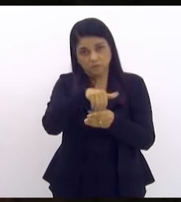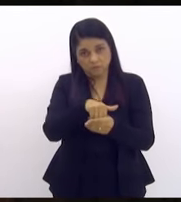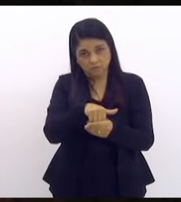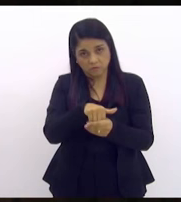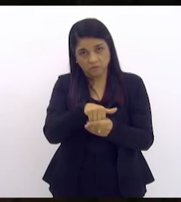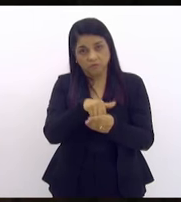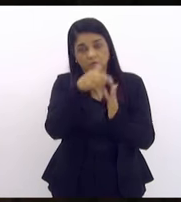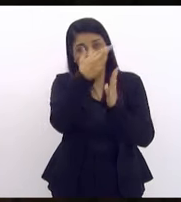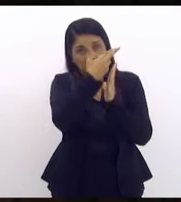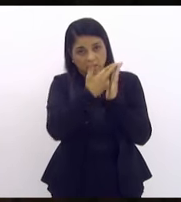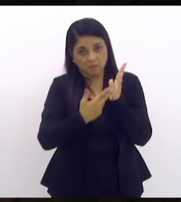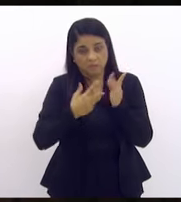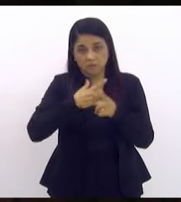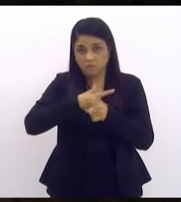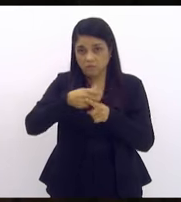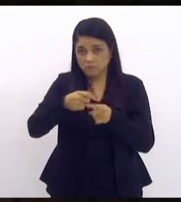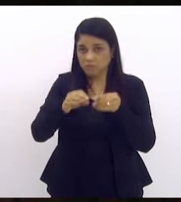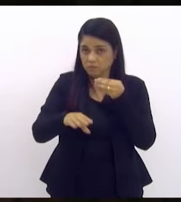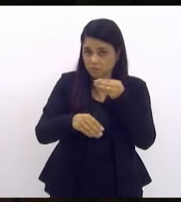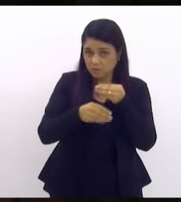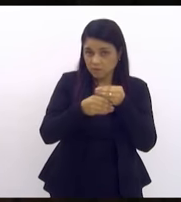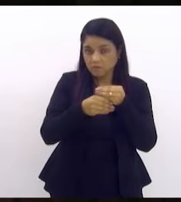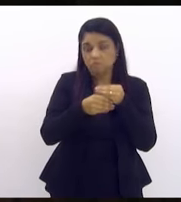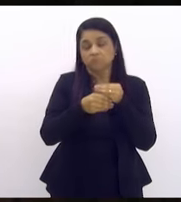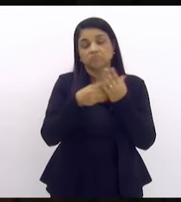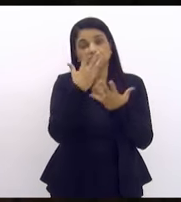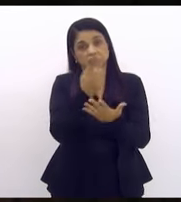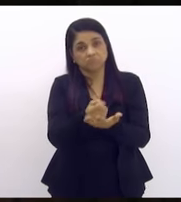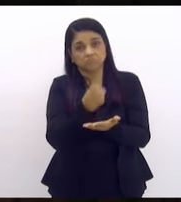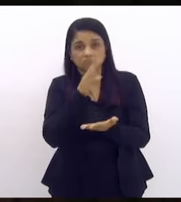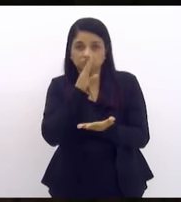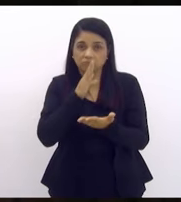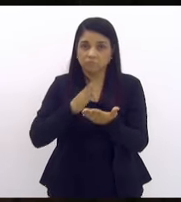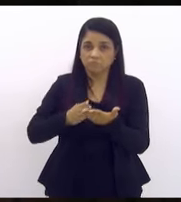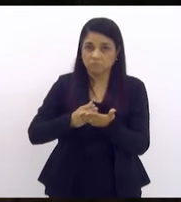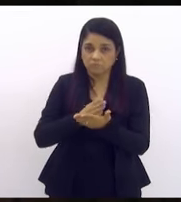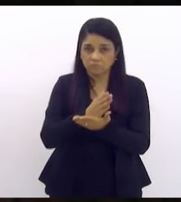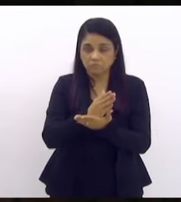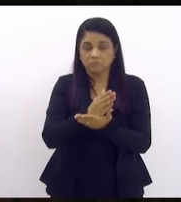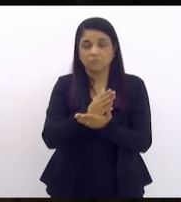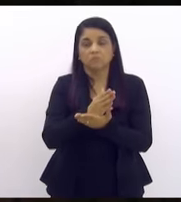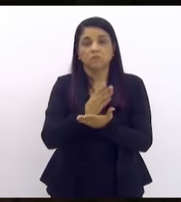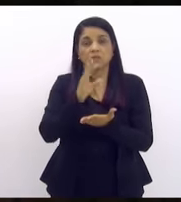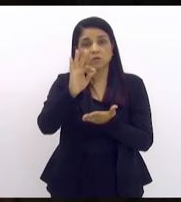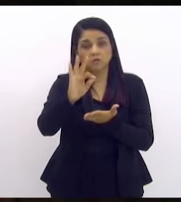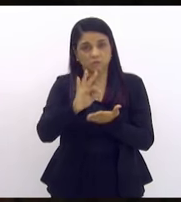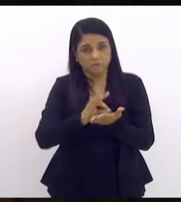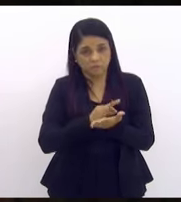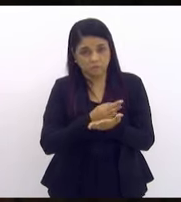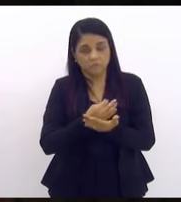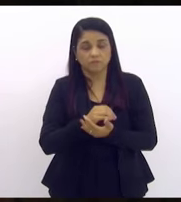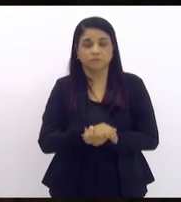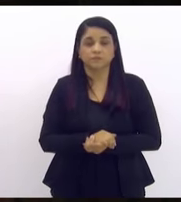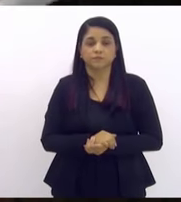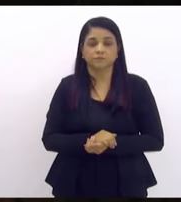a redação do vencido assim emendado. O senhor disse que aprova, permaneça como estão? Aprovado, vai a autógrafo.